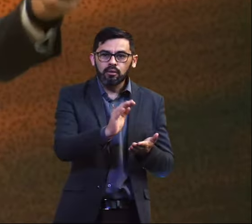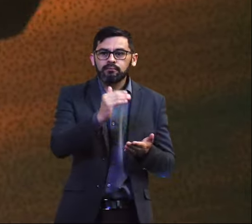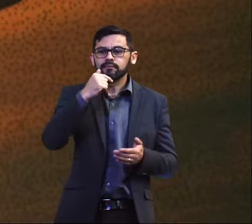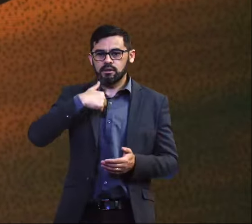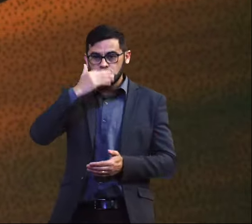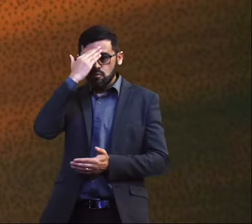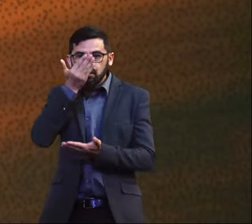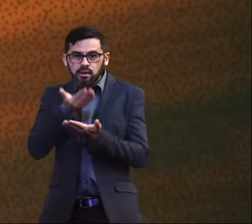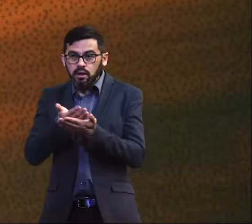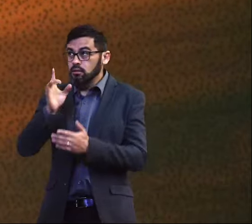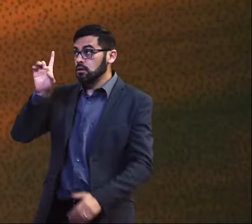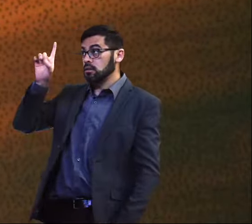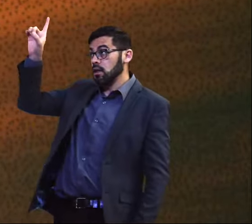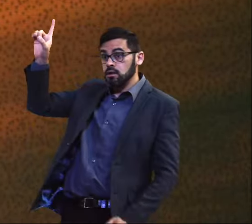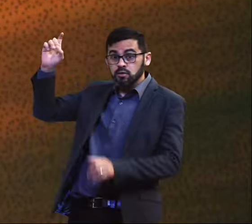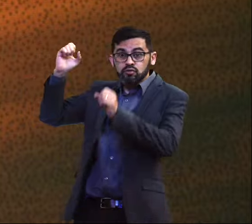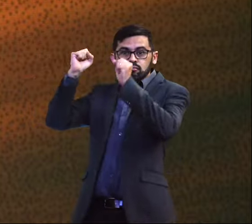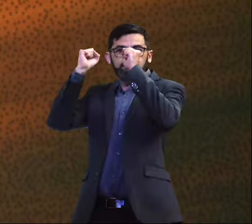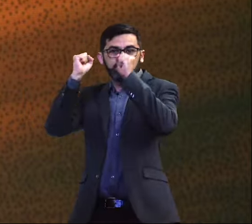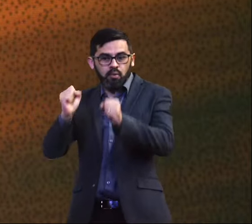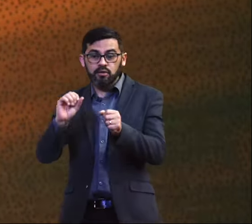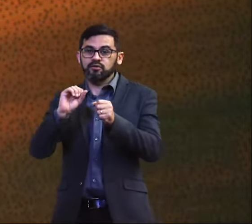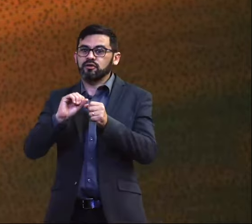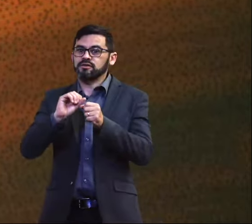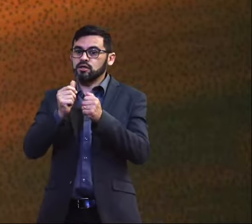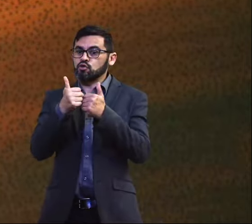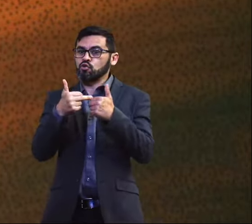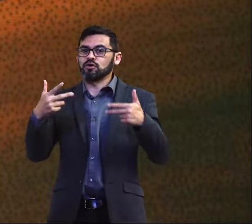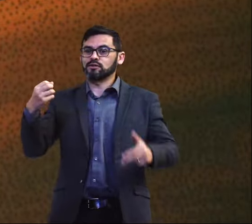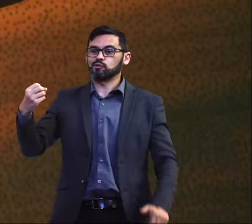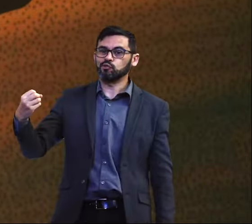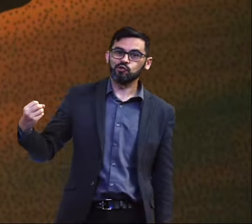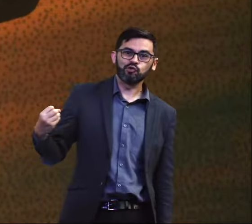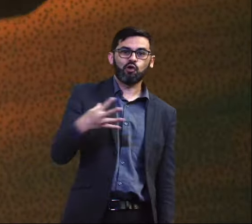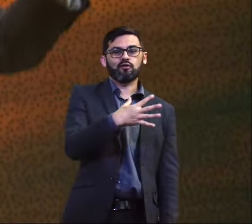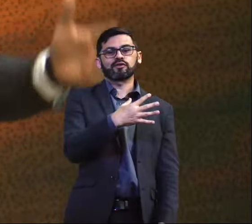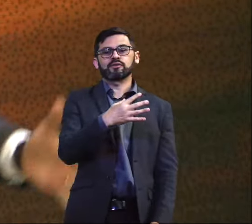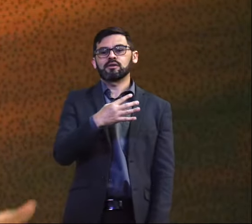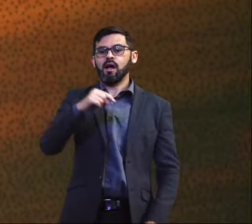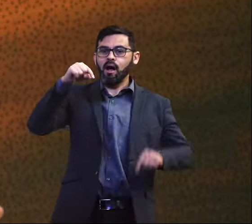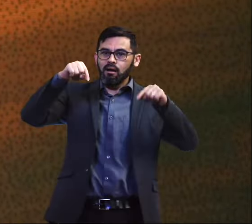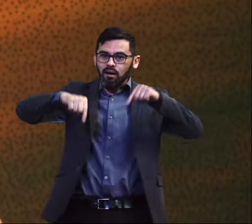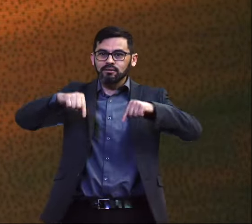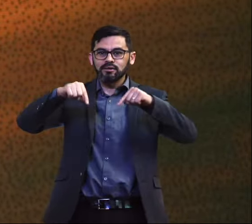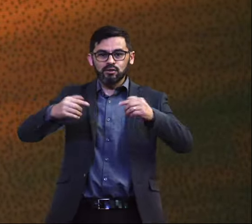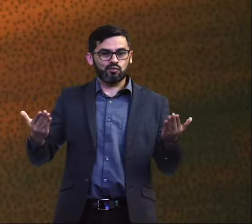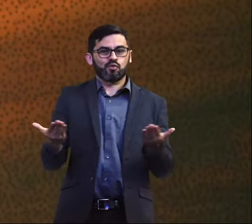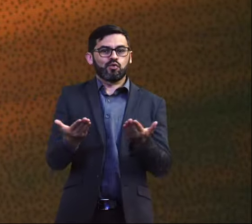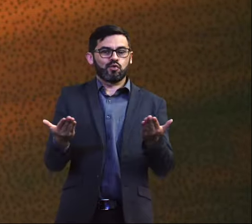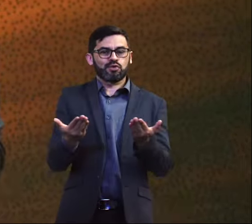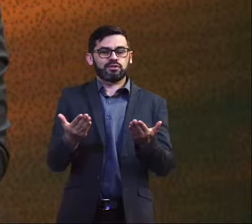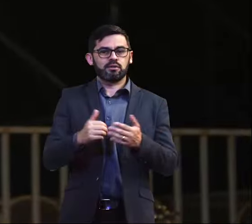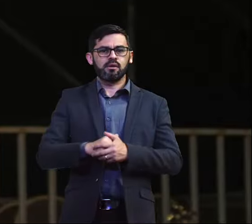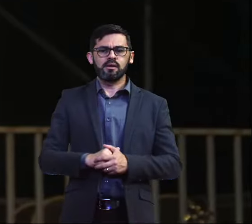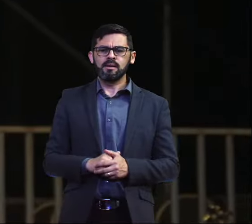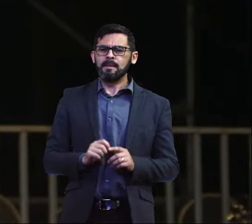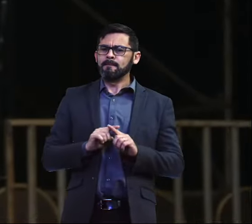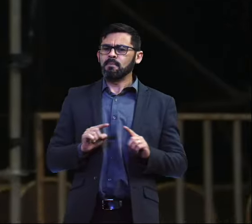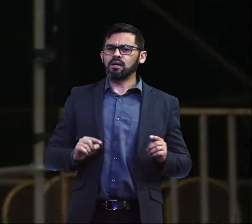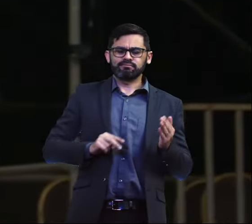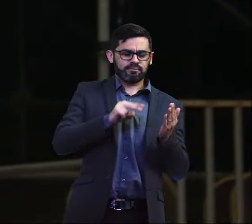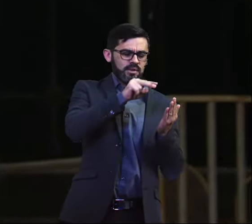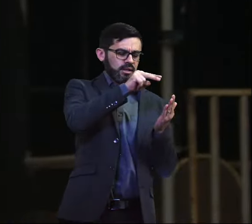creio, Deus pode fazer coisas novas entre nós. Mas quando eu estava lendo o